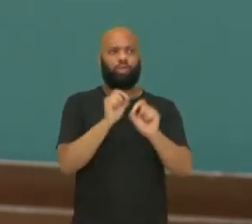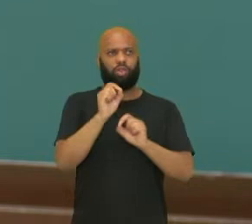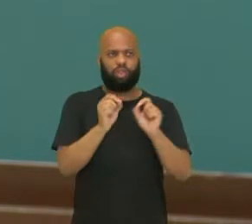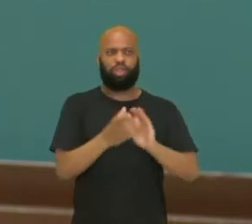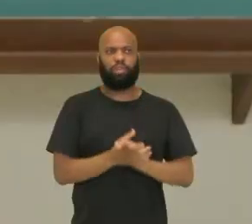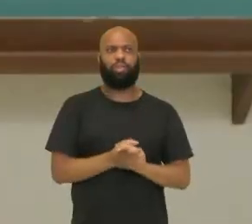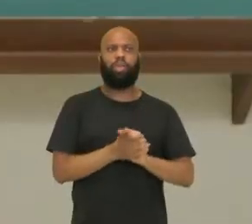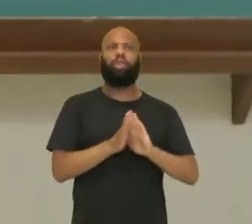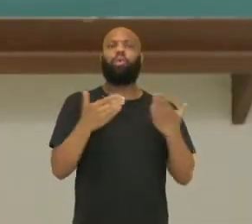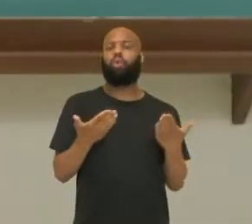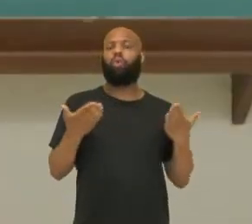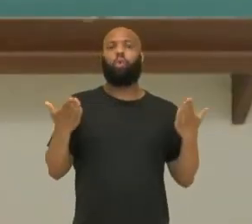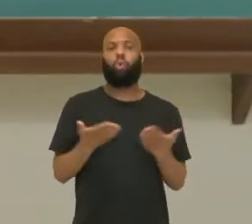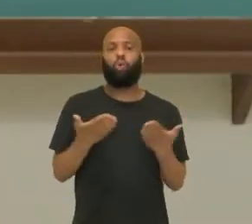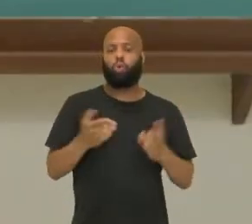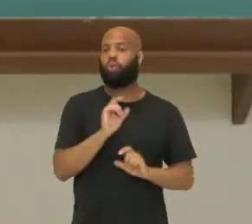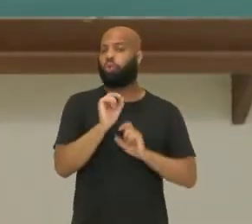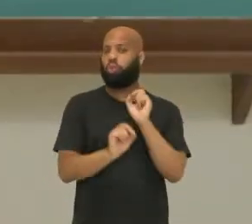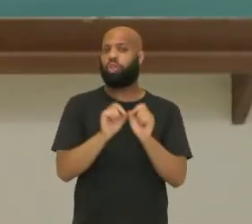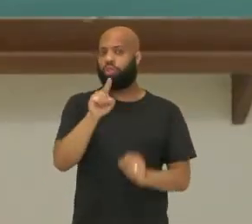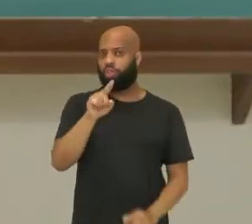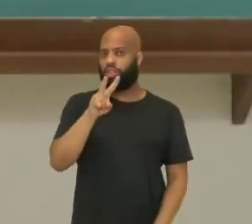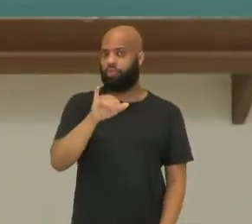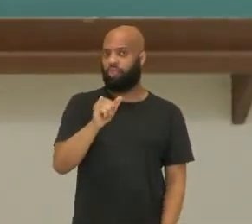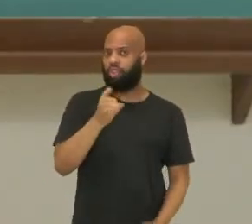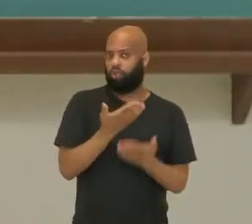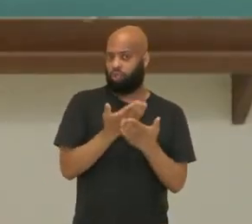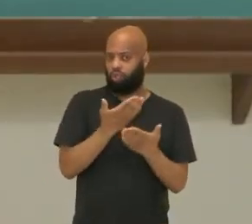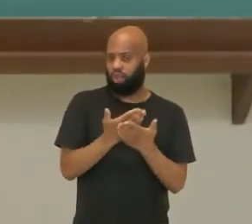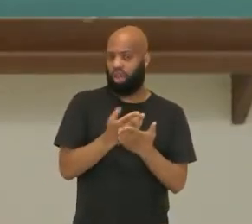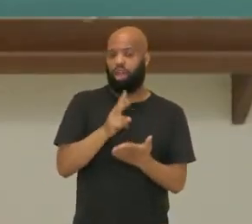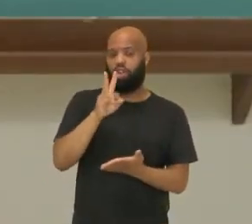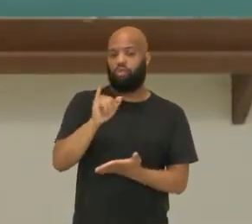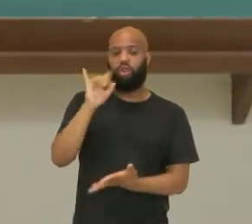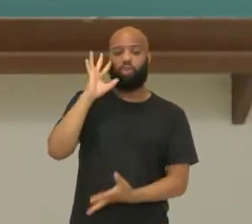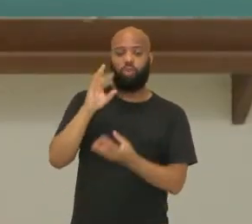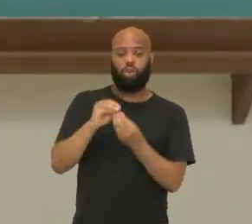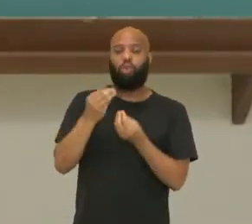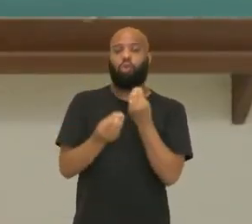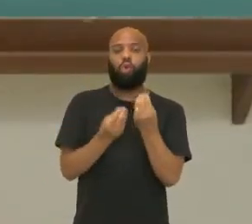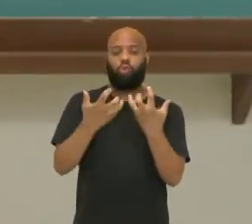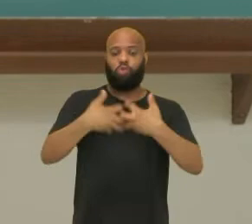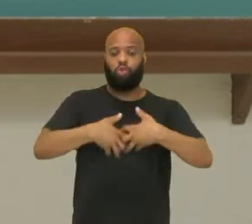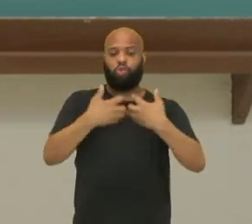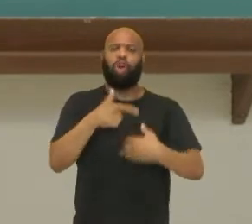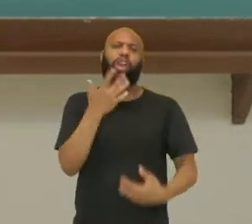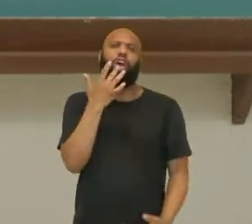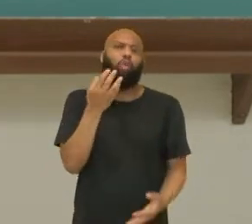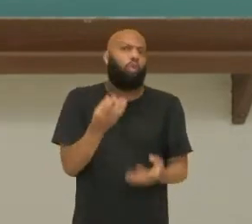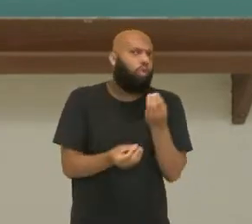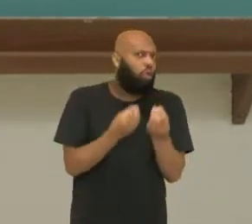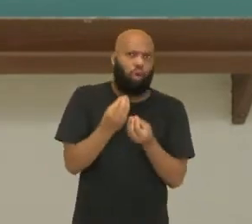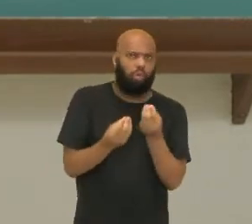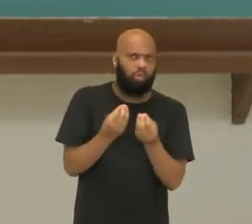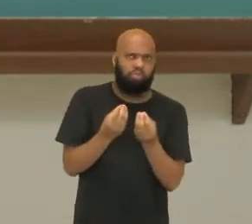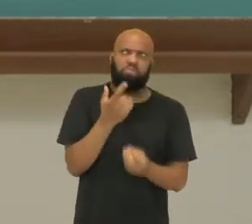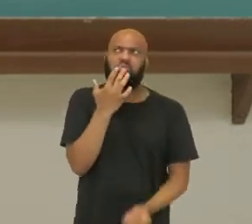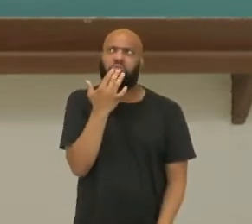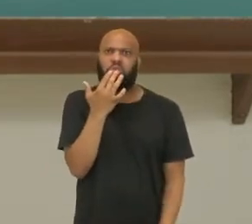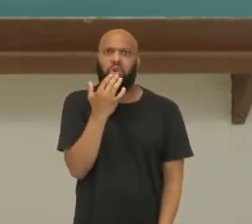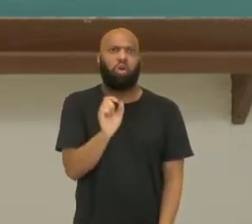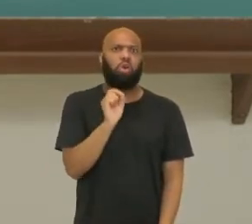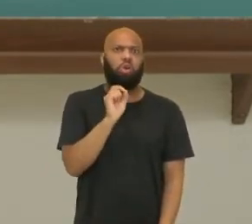maneira. Hoje você vai compreender como é que funcionam as cores. Hoje você vai entender o que é